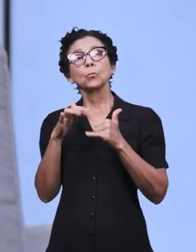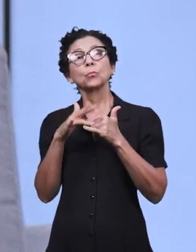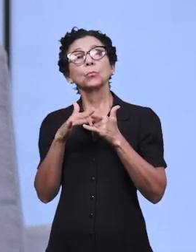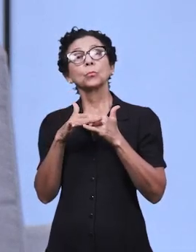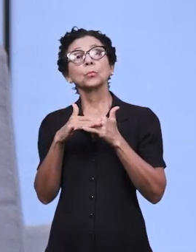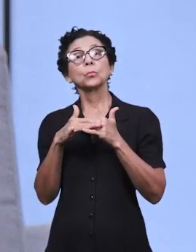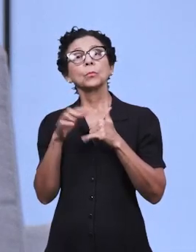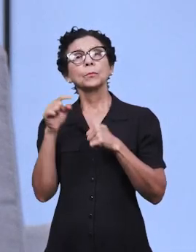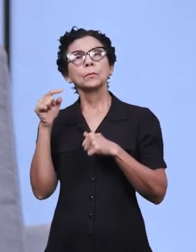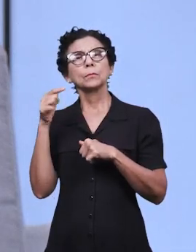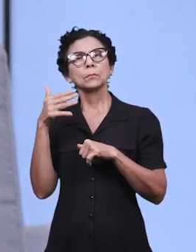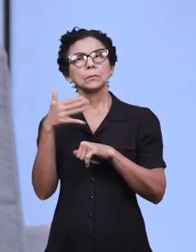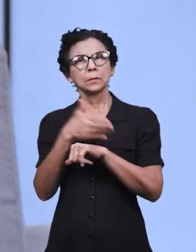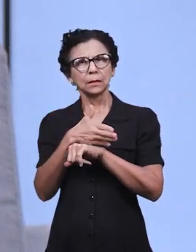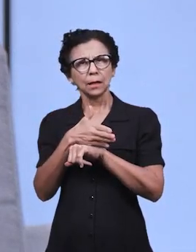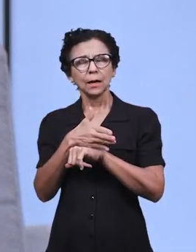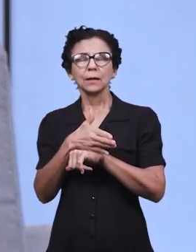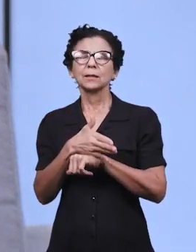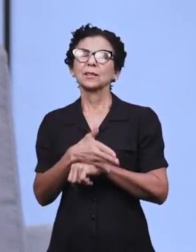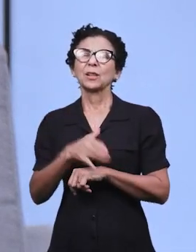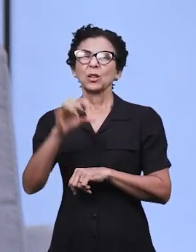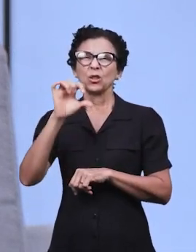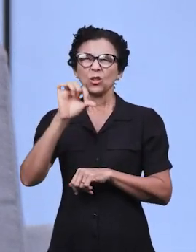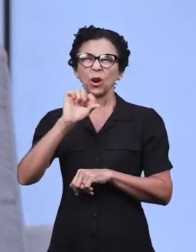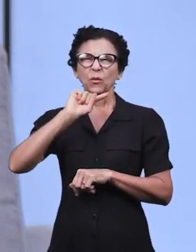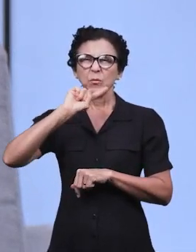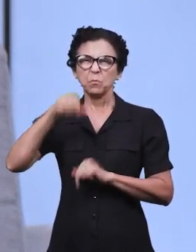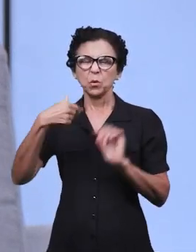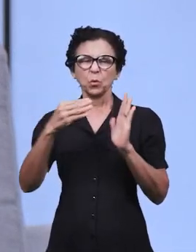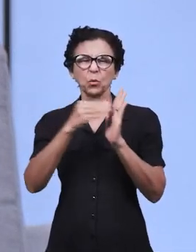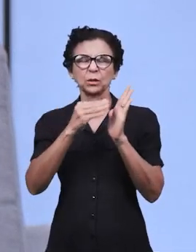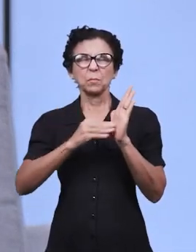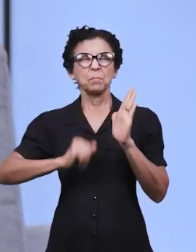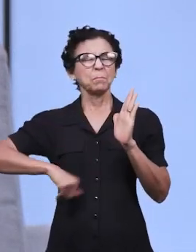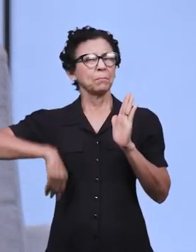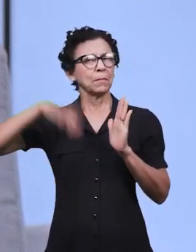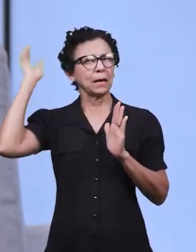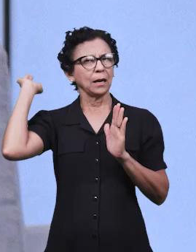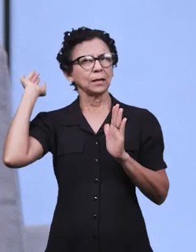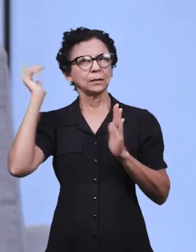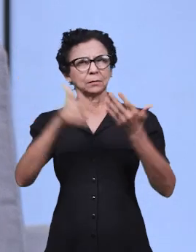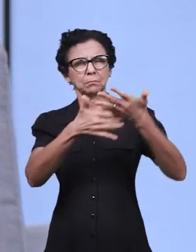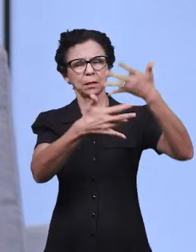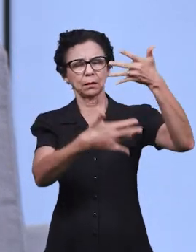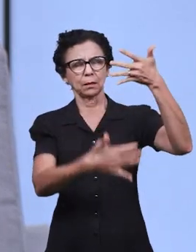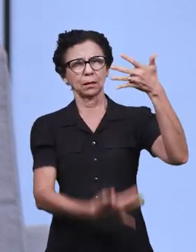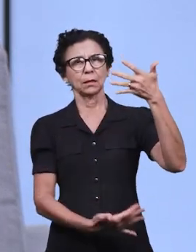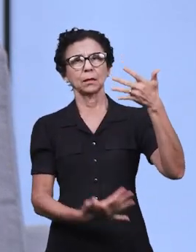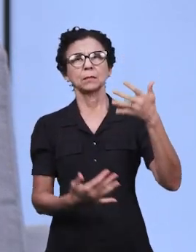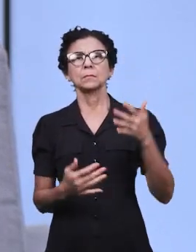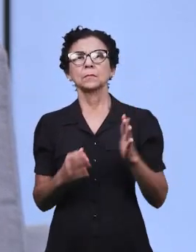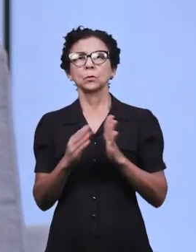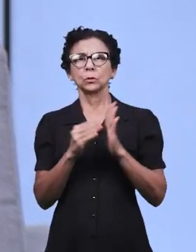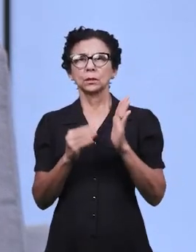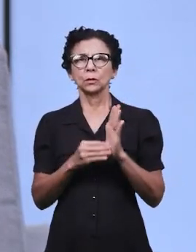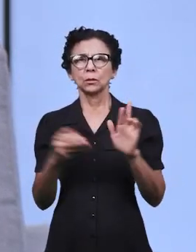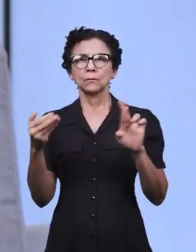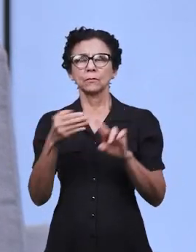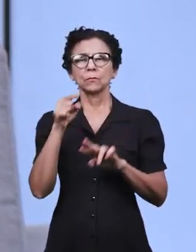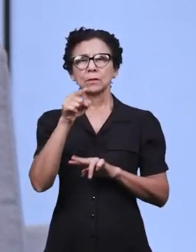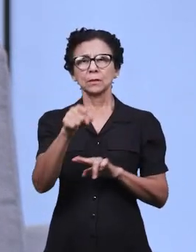YouTube. Lá no YouTube nós temos mais de 9.000 conteúdos postados para você, para sua família,